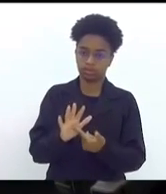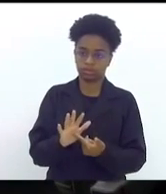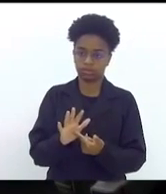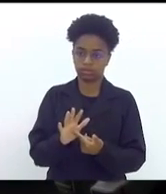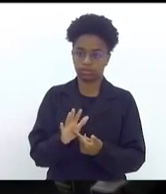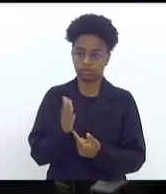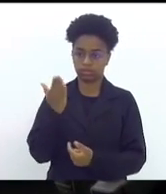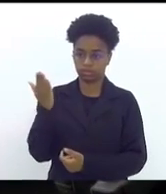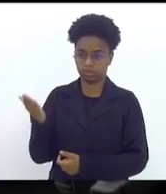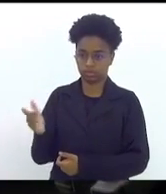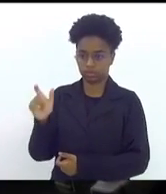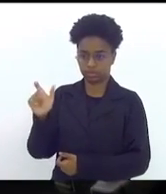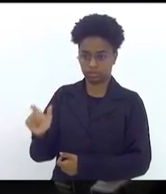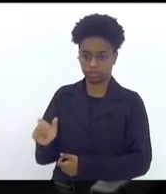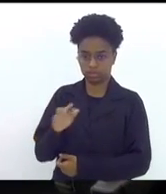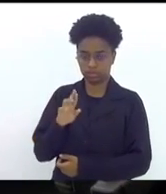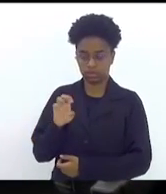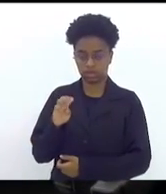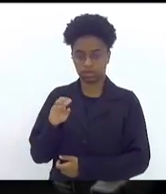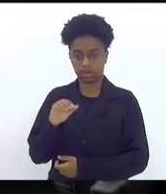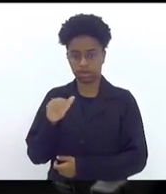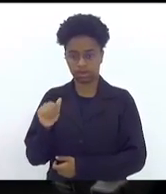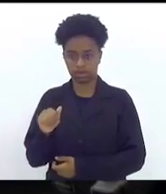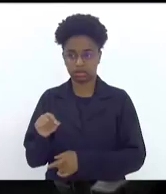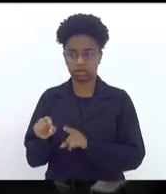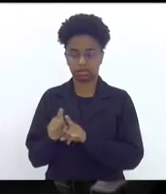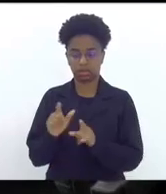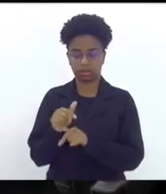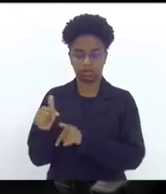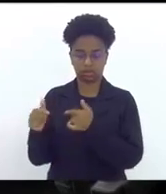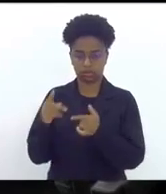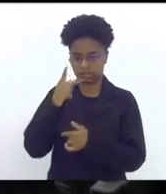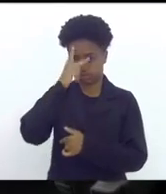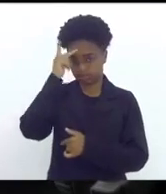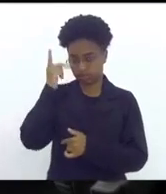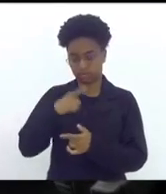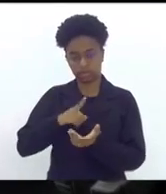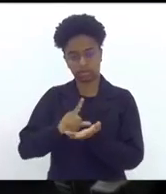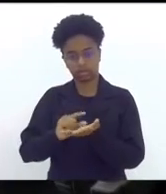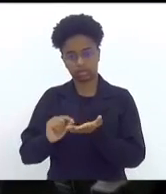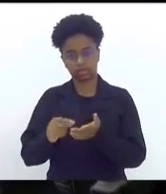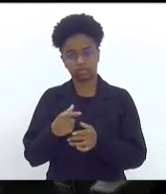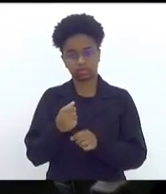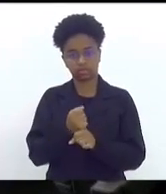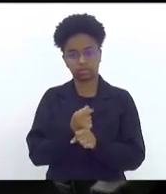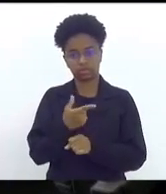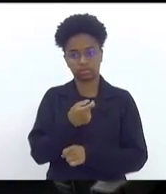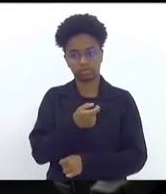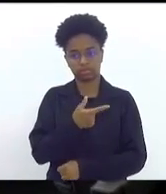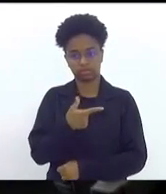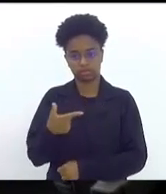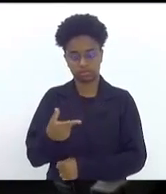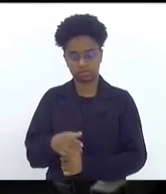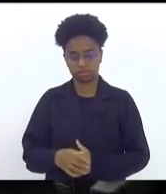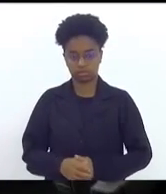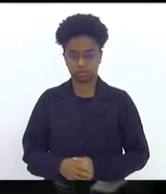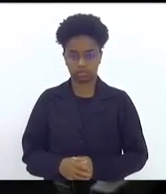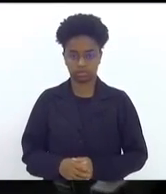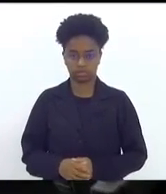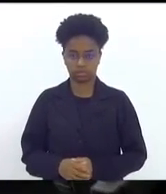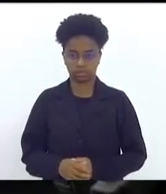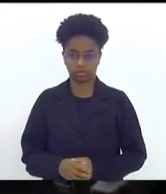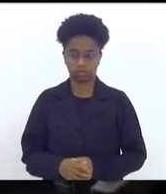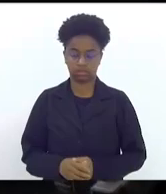Ryan Fitzgerald, Rebecca Milne e Lillian Stein, num artigo de 2022. A percepção dos